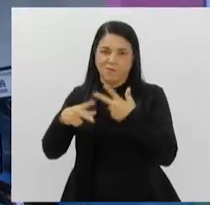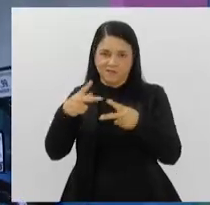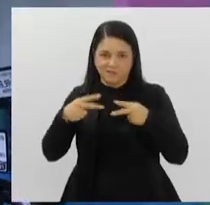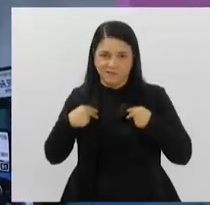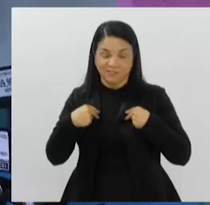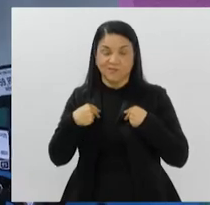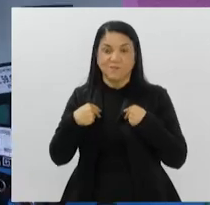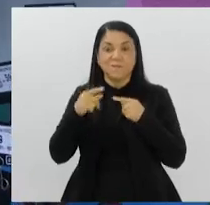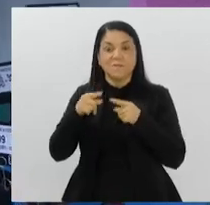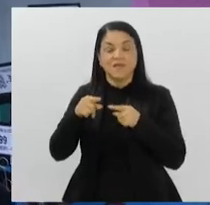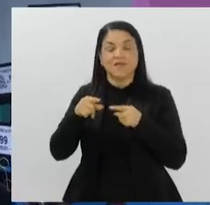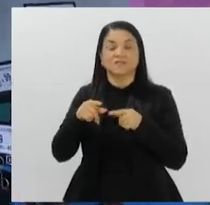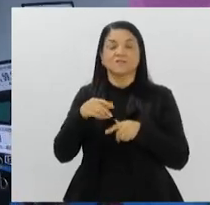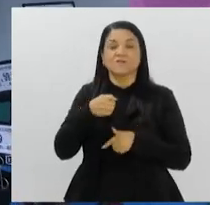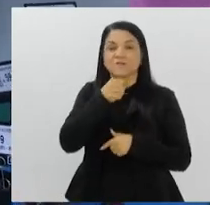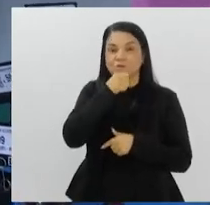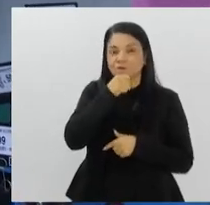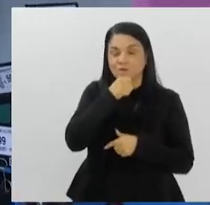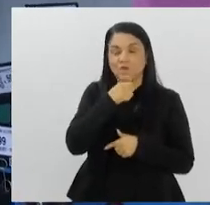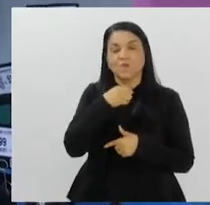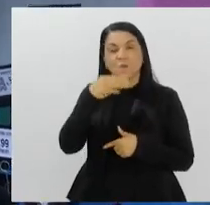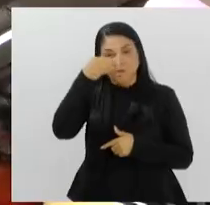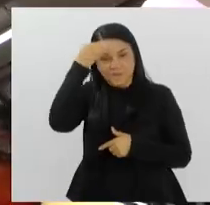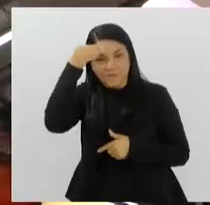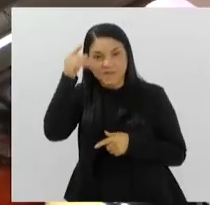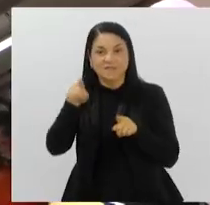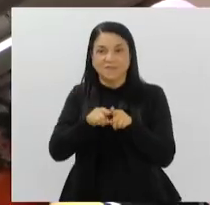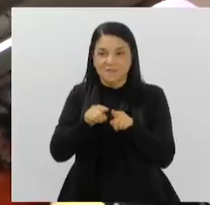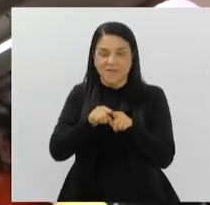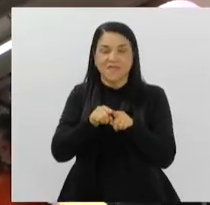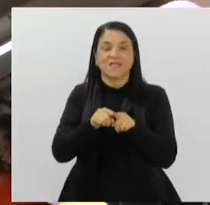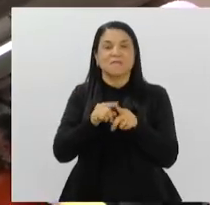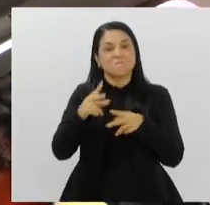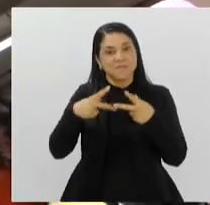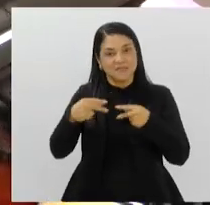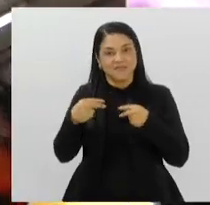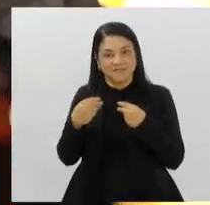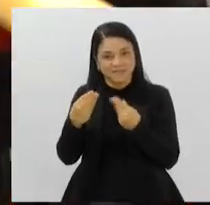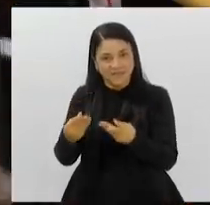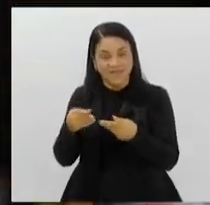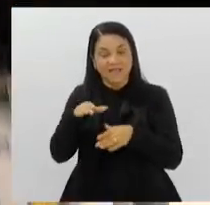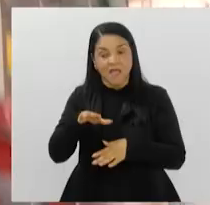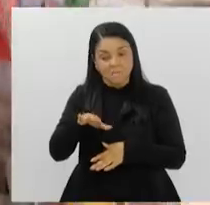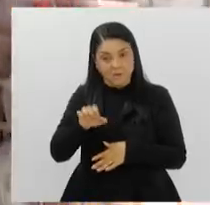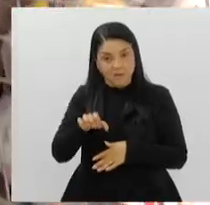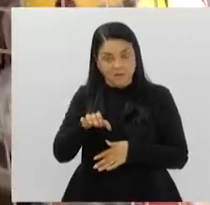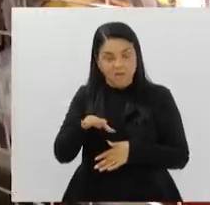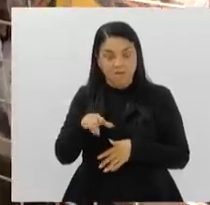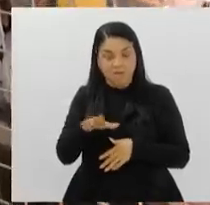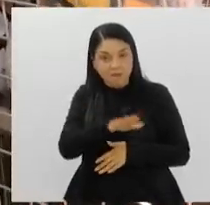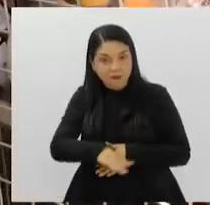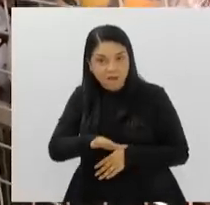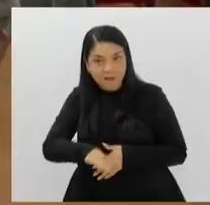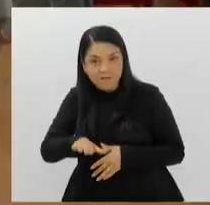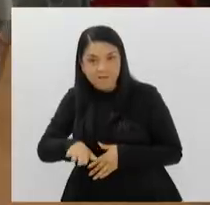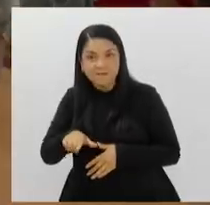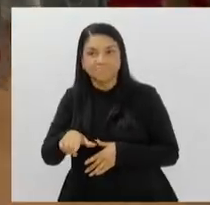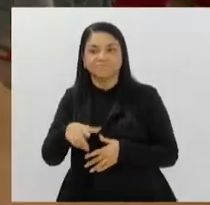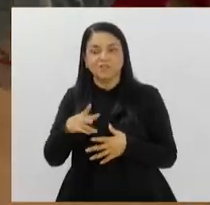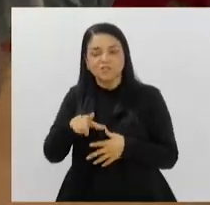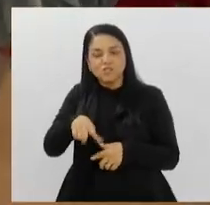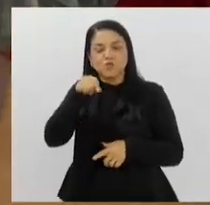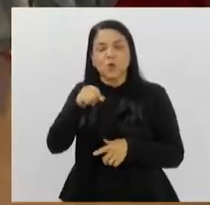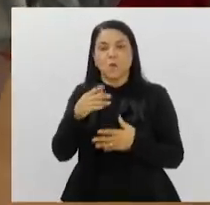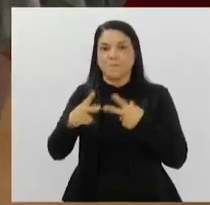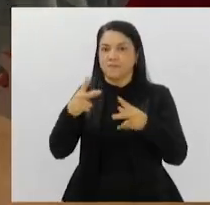mas avós, tios e padrinhos também têm sua vez. E na maioria das vezes é a criança quem escolhe o que quer ganhar. O